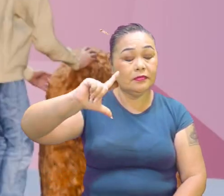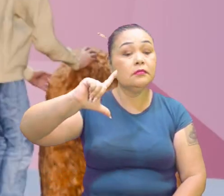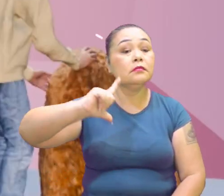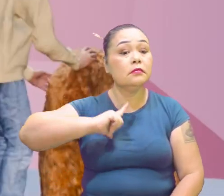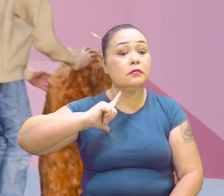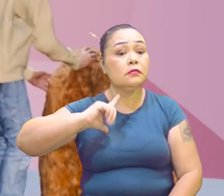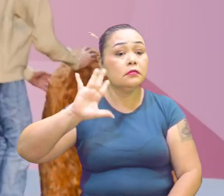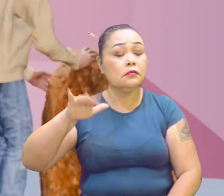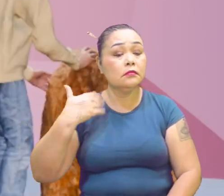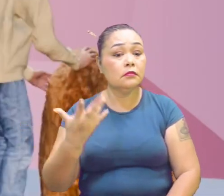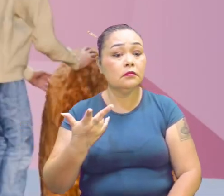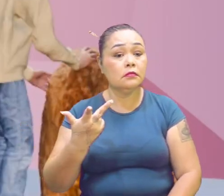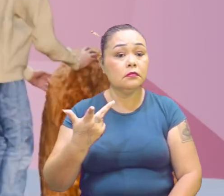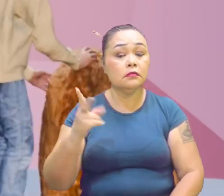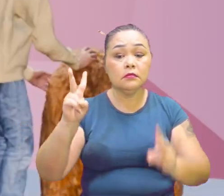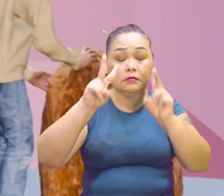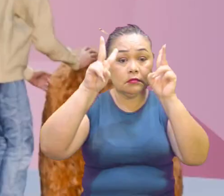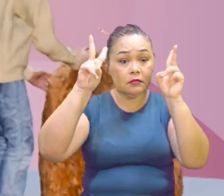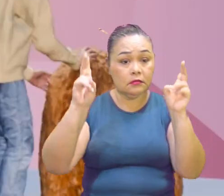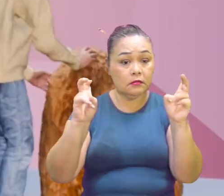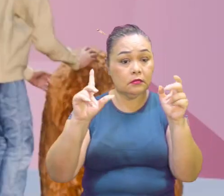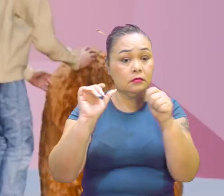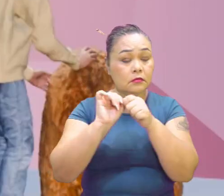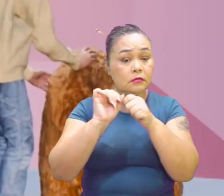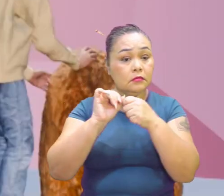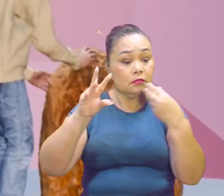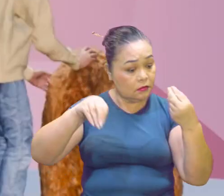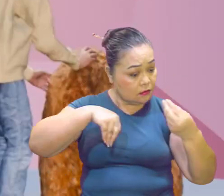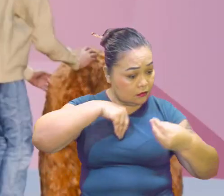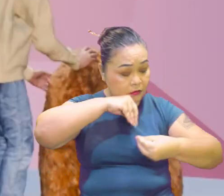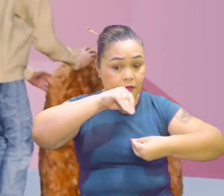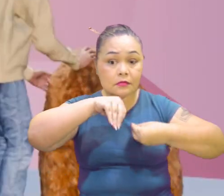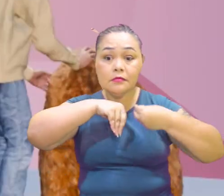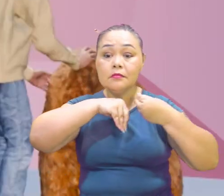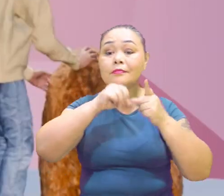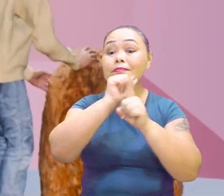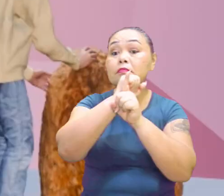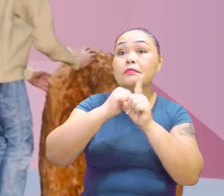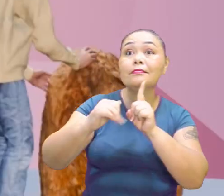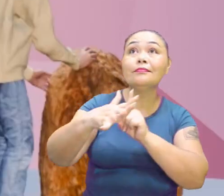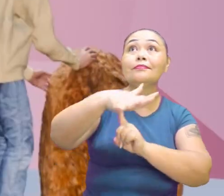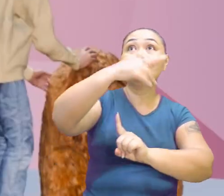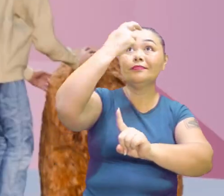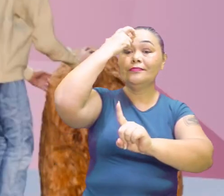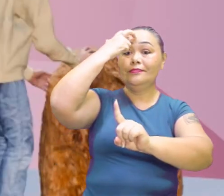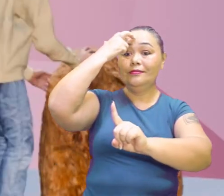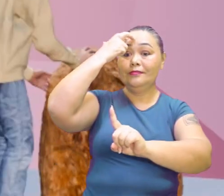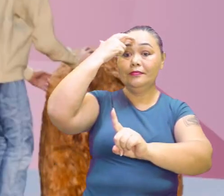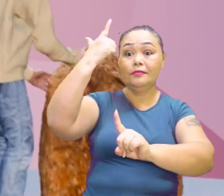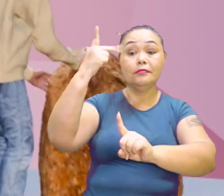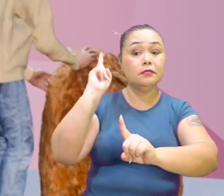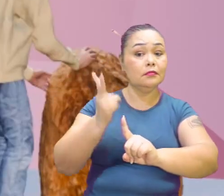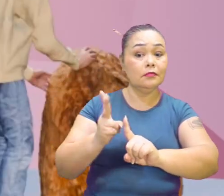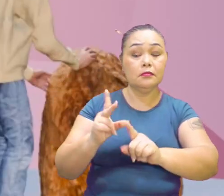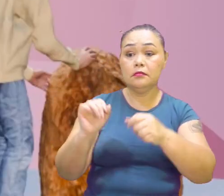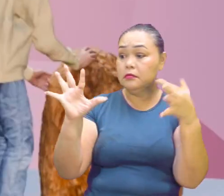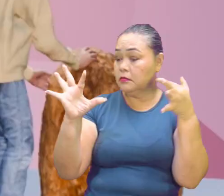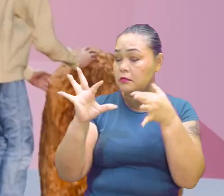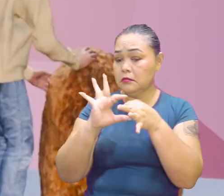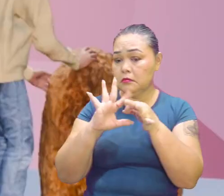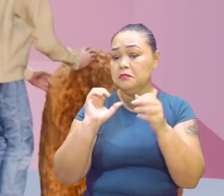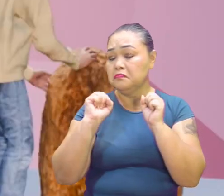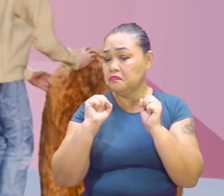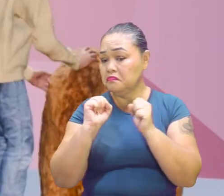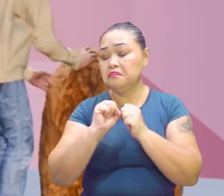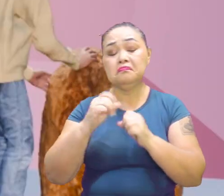né, Alessandra? A temática vai estar envolvida essa questão sociocultural. Sempre vai estar ligado. Ou pode